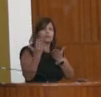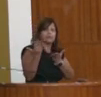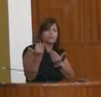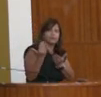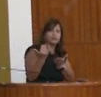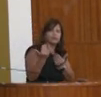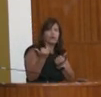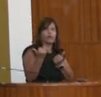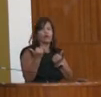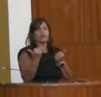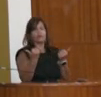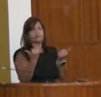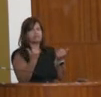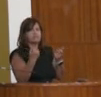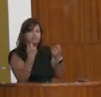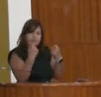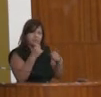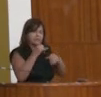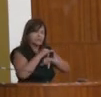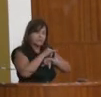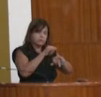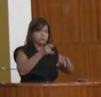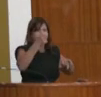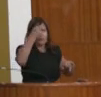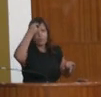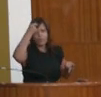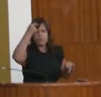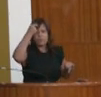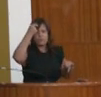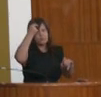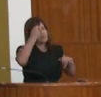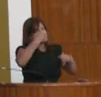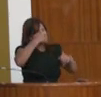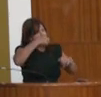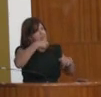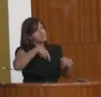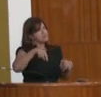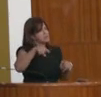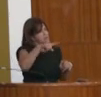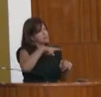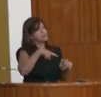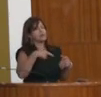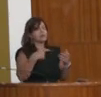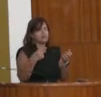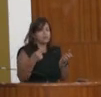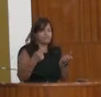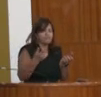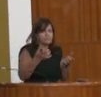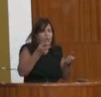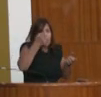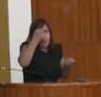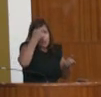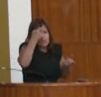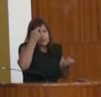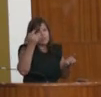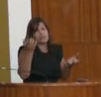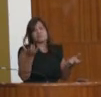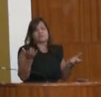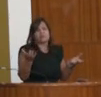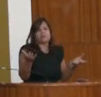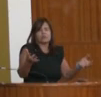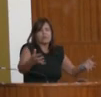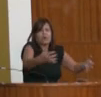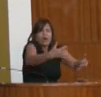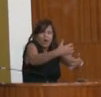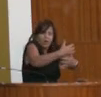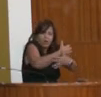aquele rapaz, olha, conscientização, vamos acolher, vamos abraçar. Então, pode ter